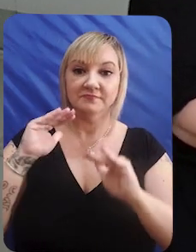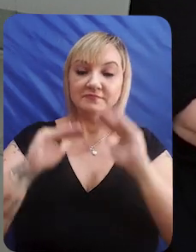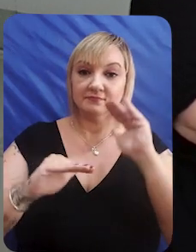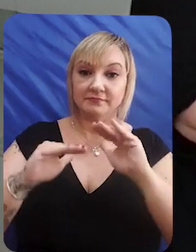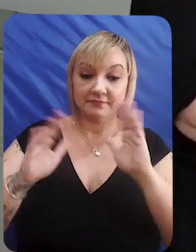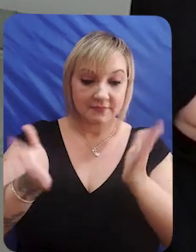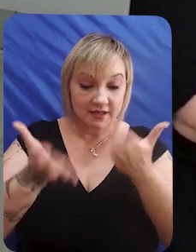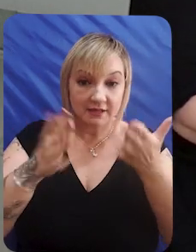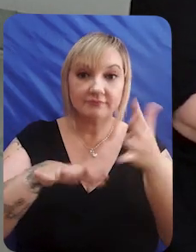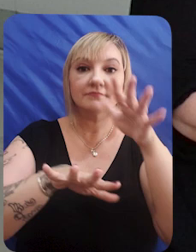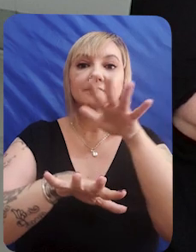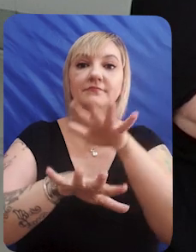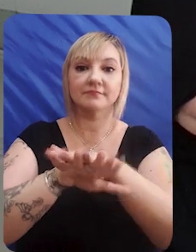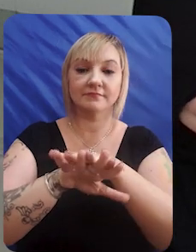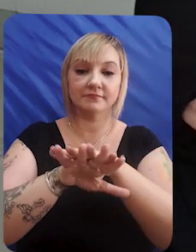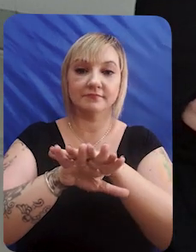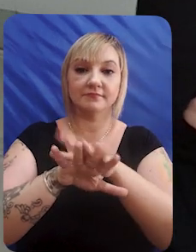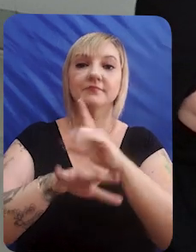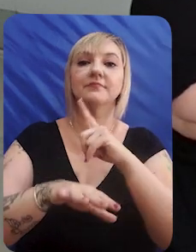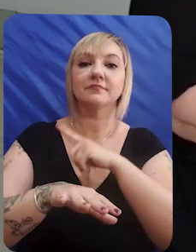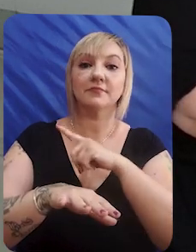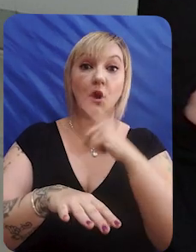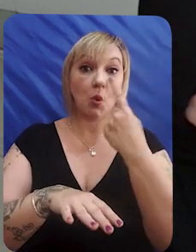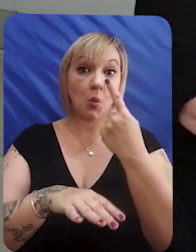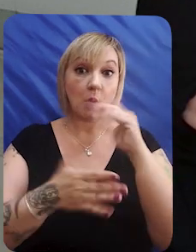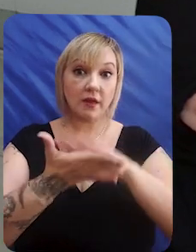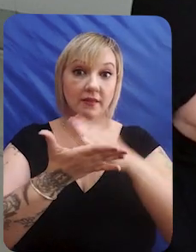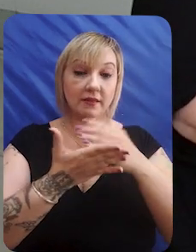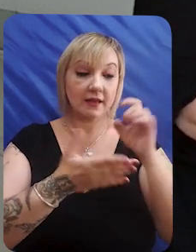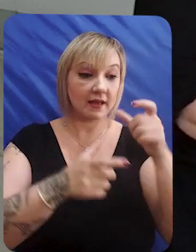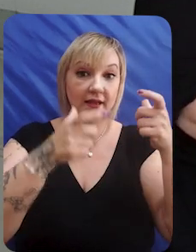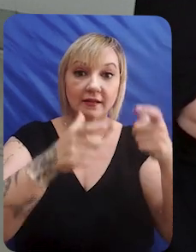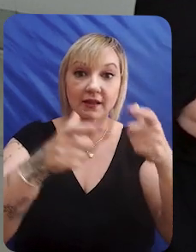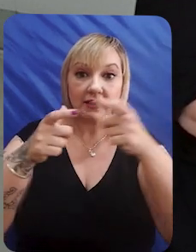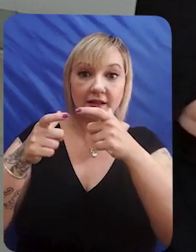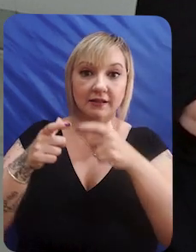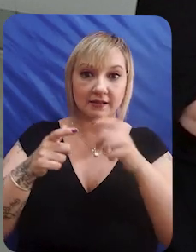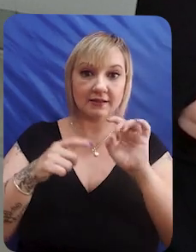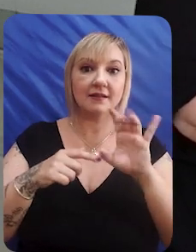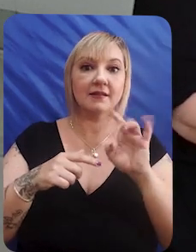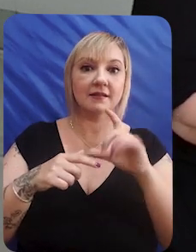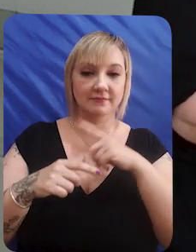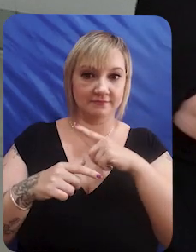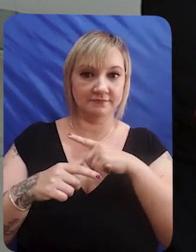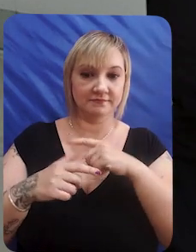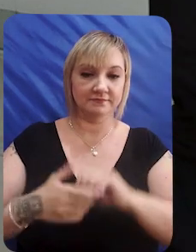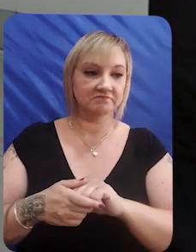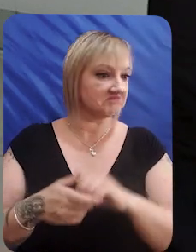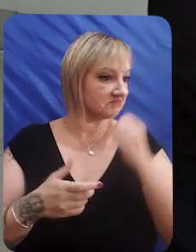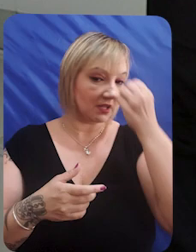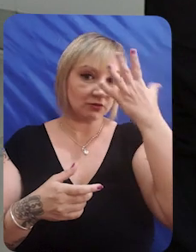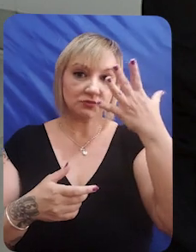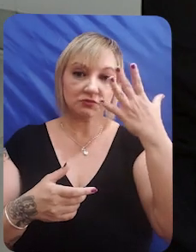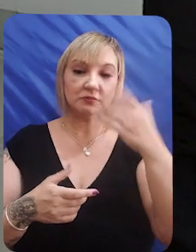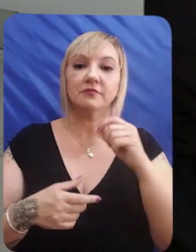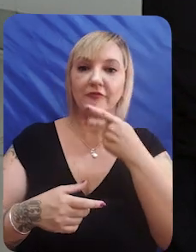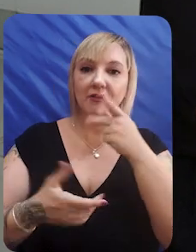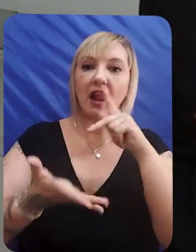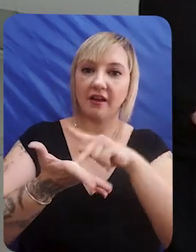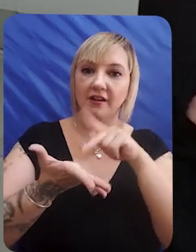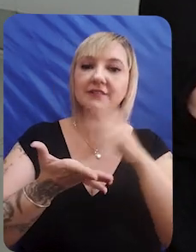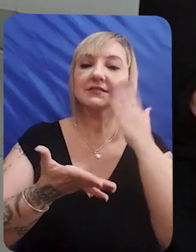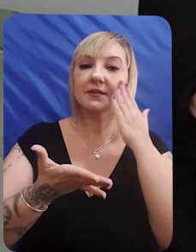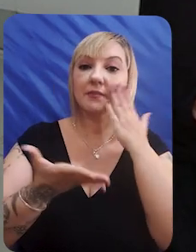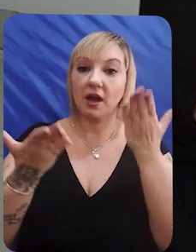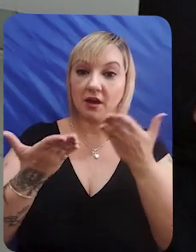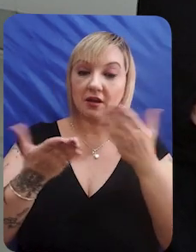de incentivo à inclusão, tem que ter um intérprete em cada praça. Né? Eu nunca nem soube disso, para ser sincera, estou sabendo